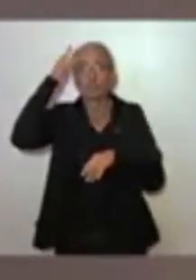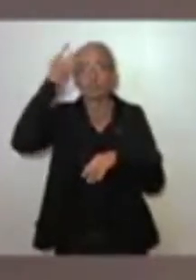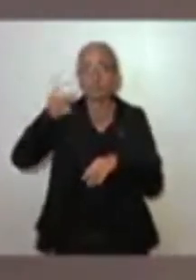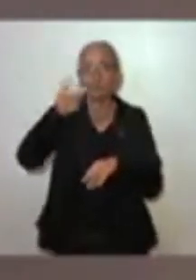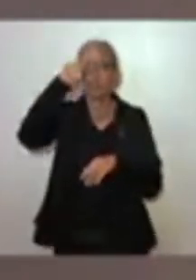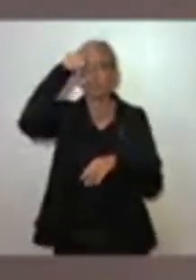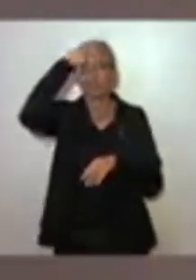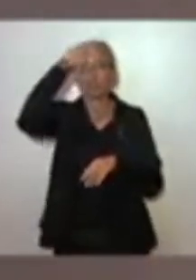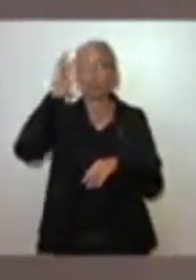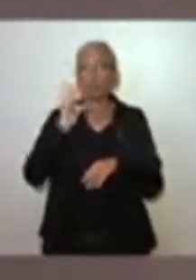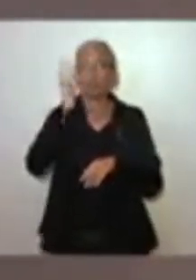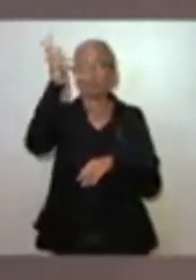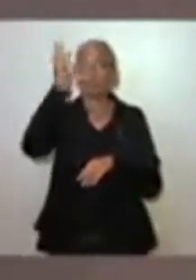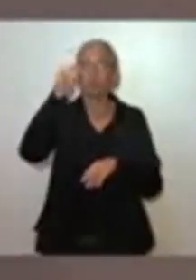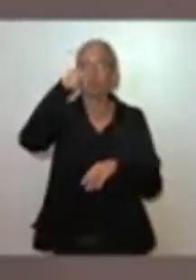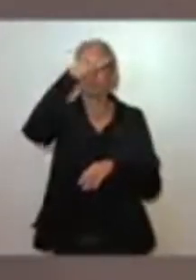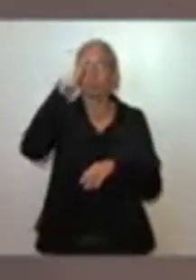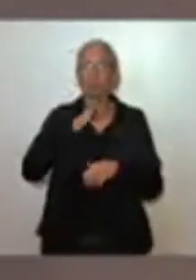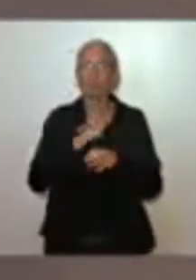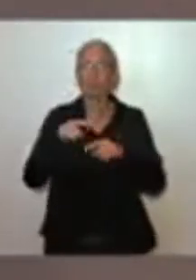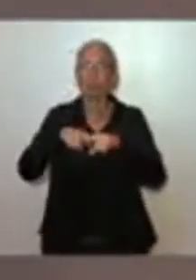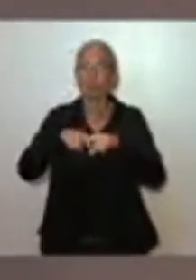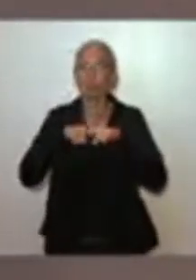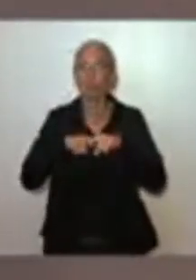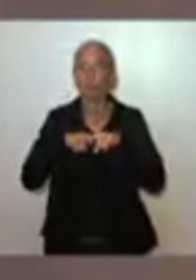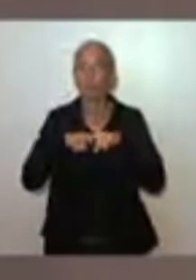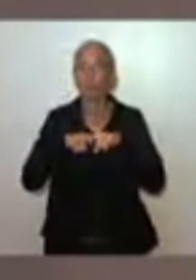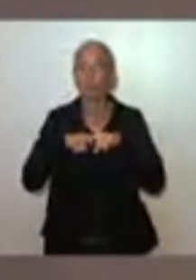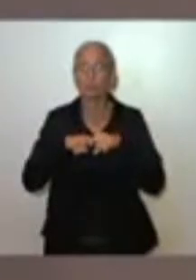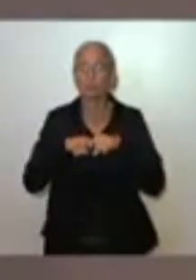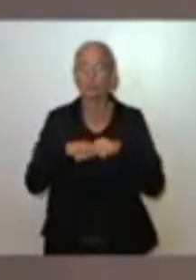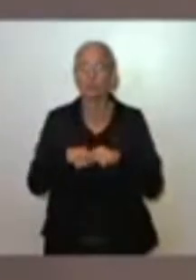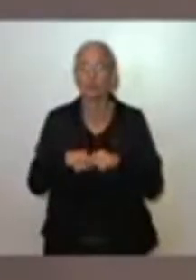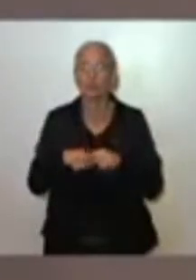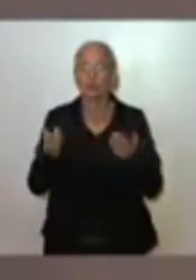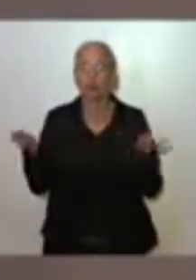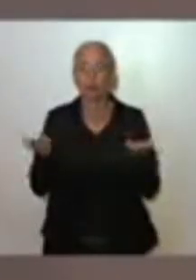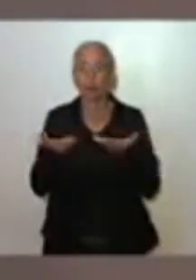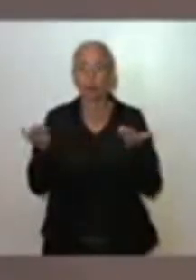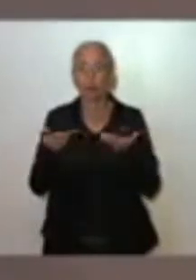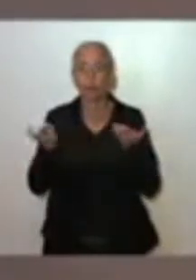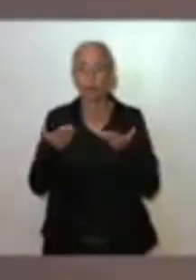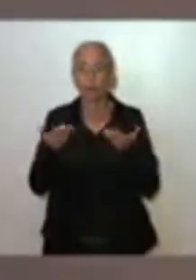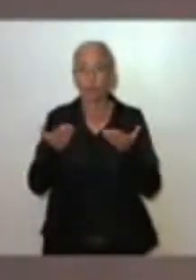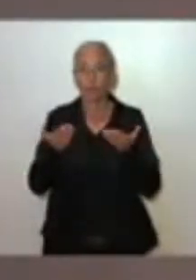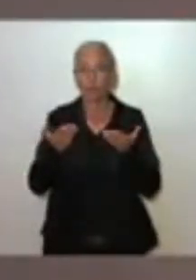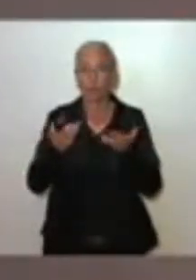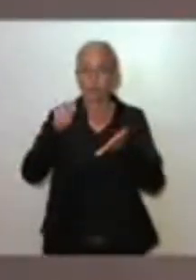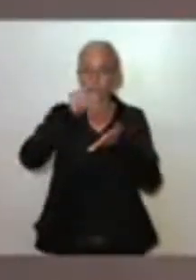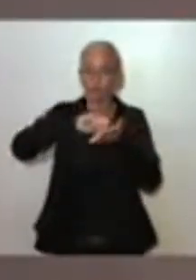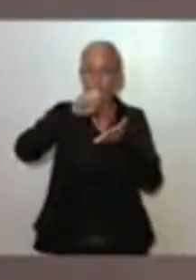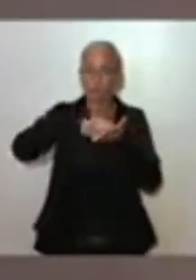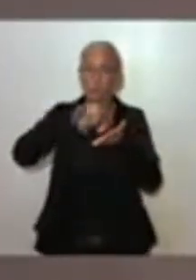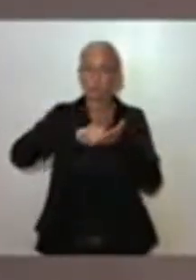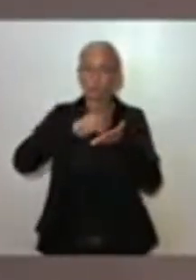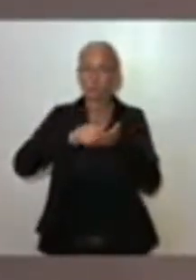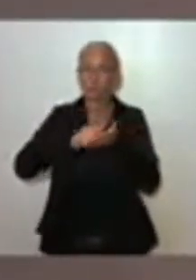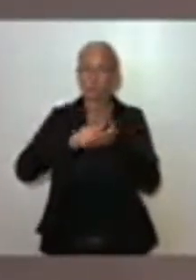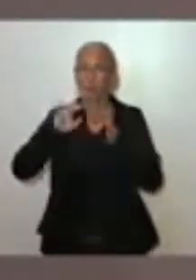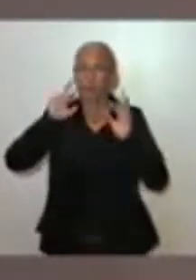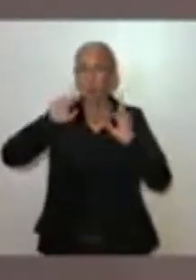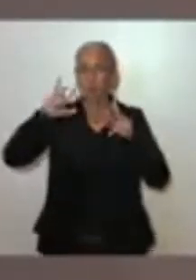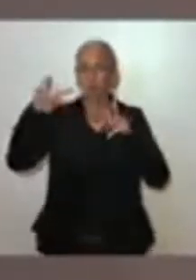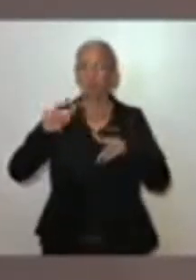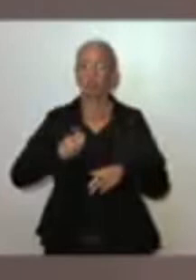no futuro do Brasil por isso mesmo eu dei título a essa minhas anotações como fazer diferença